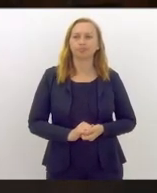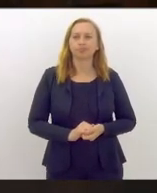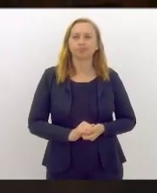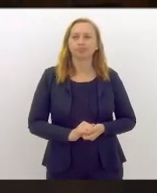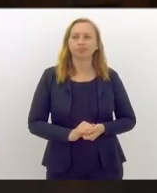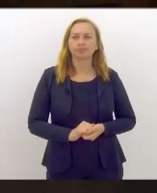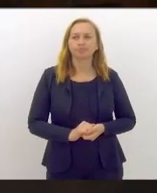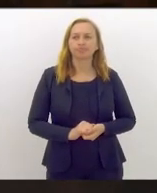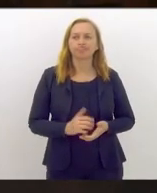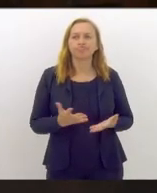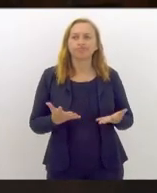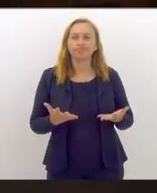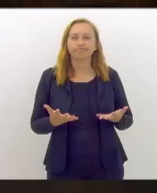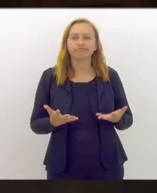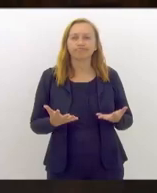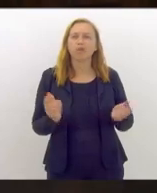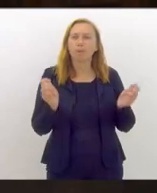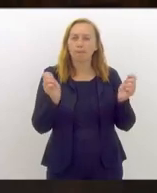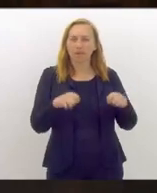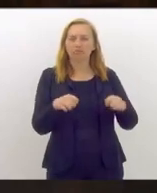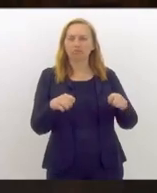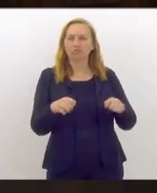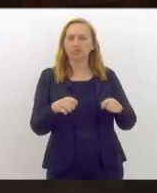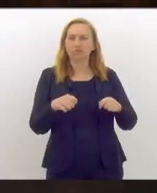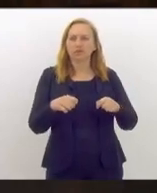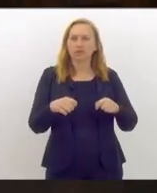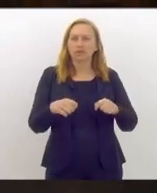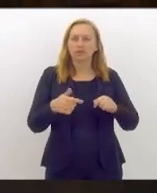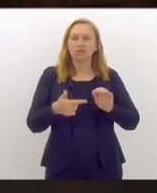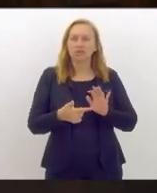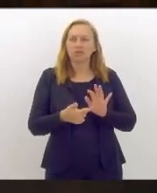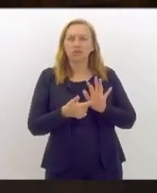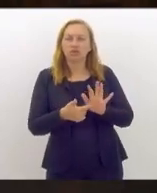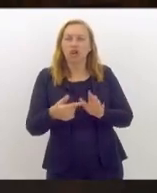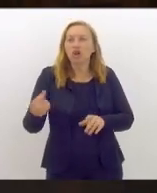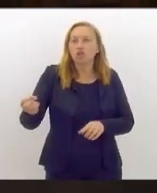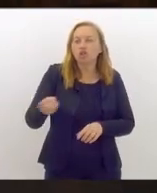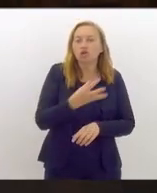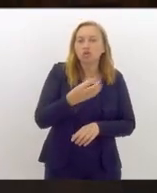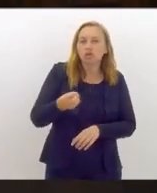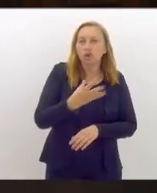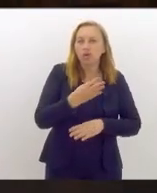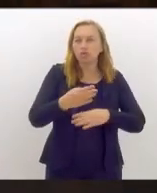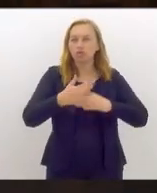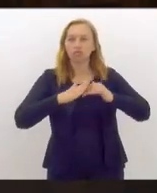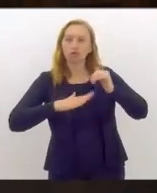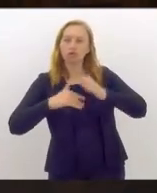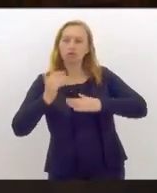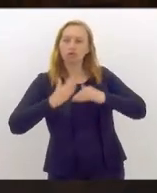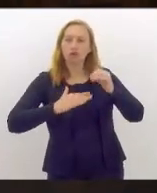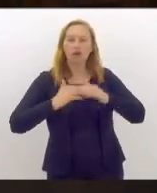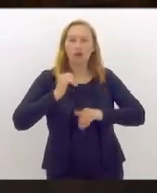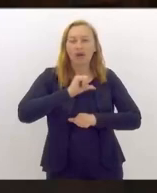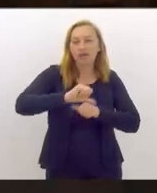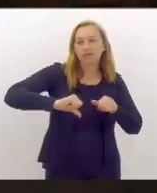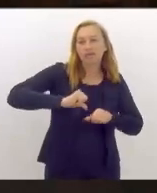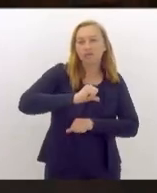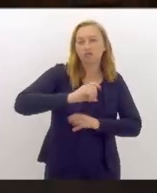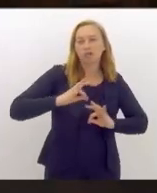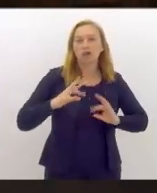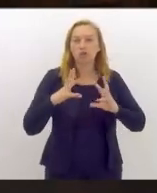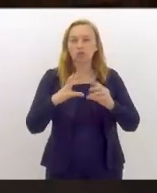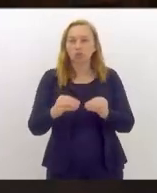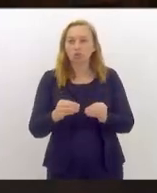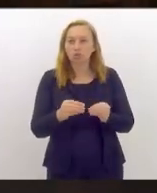essa potência de revelação de talentos e de e de transformar todo o processo